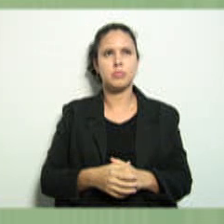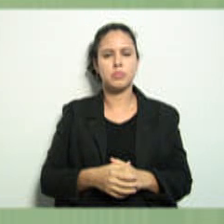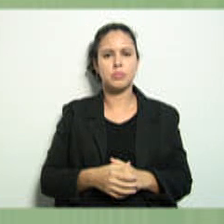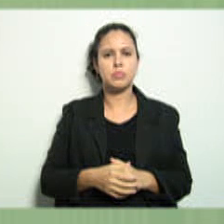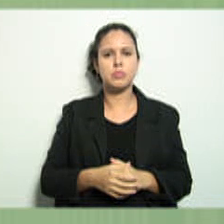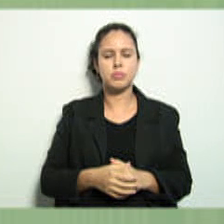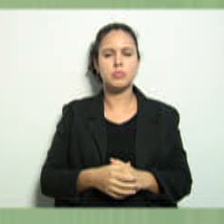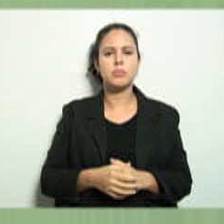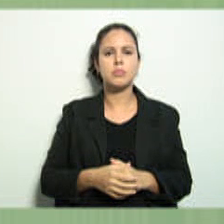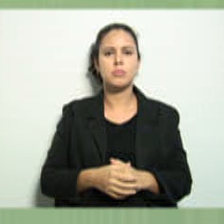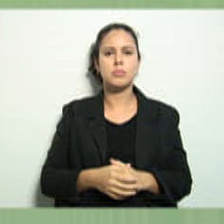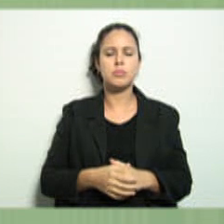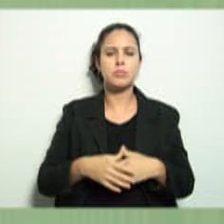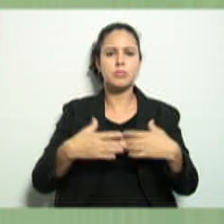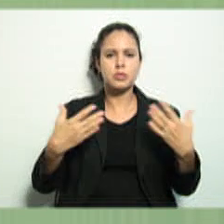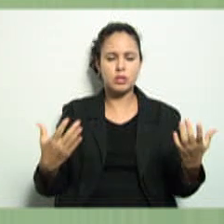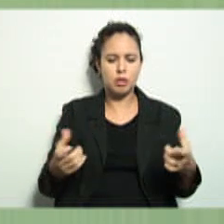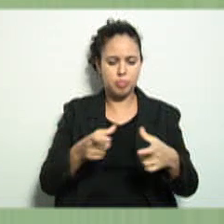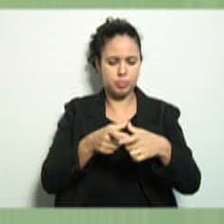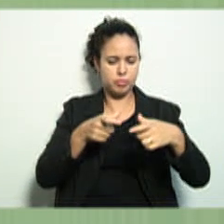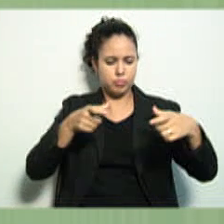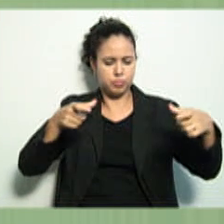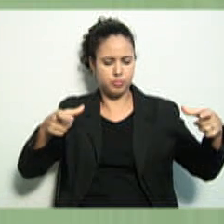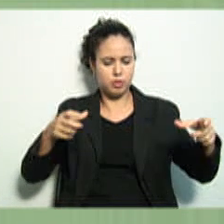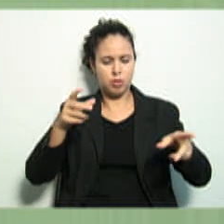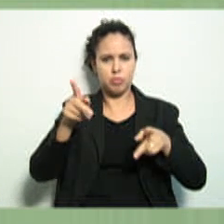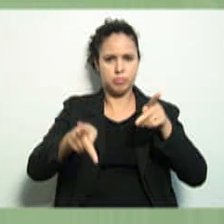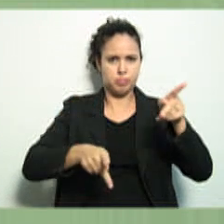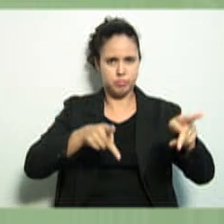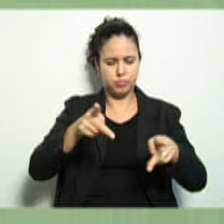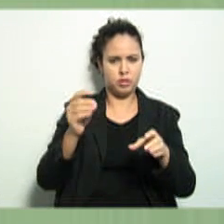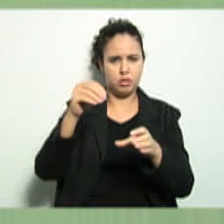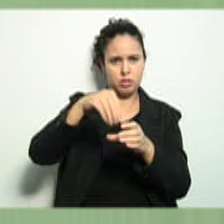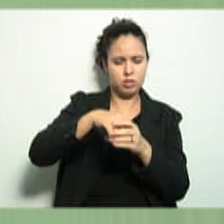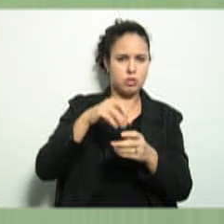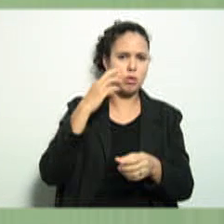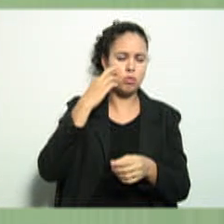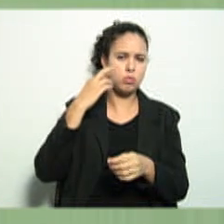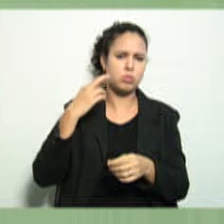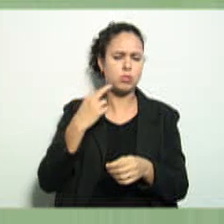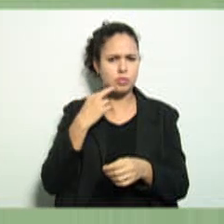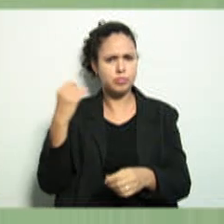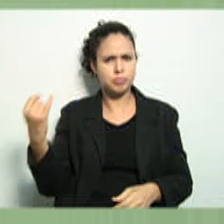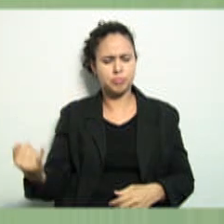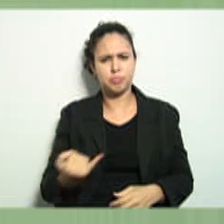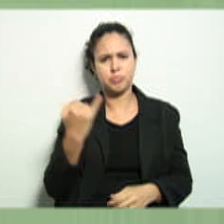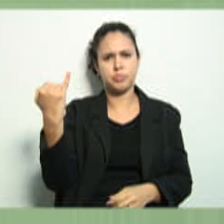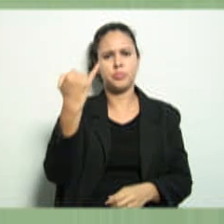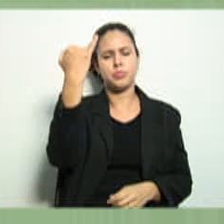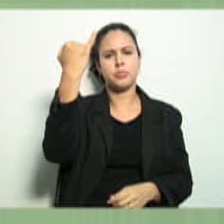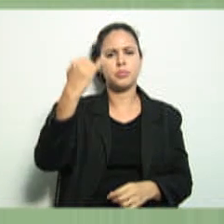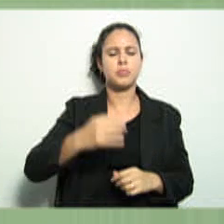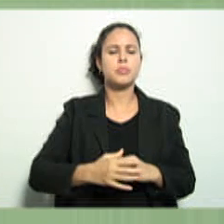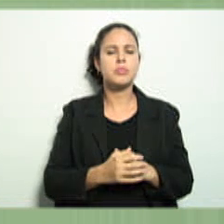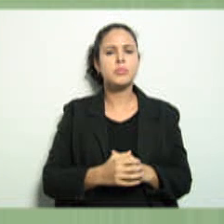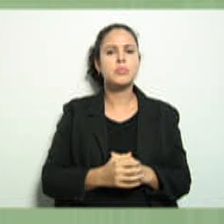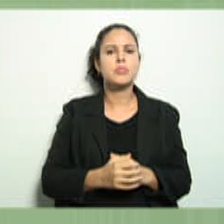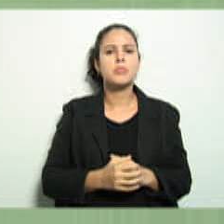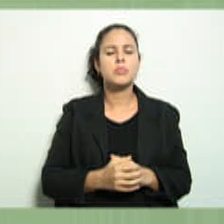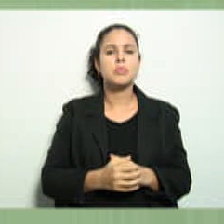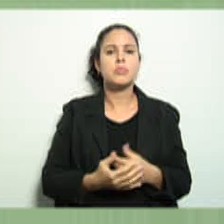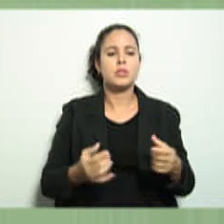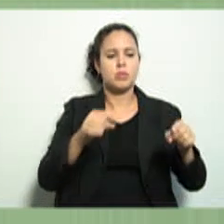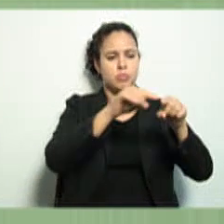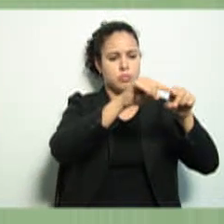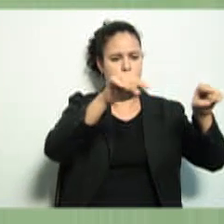O crescimento populacional foi muito impactante no nosso estado. A emancipação do